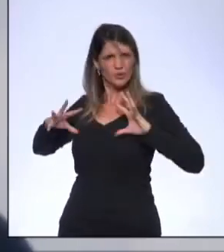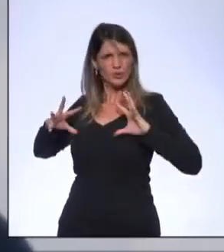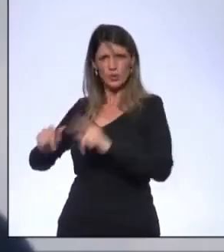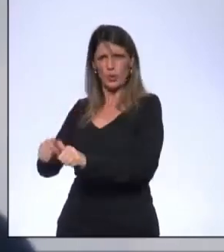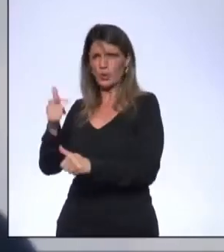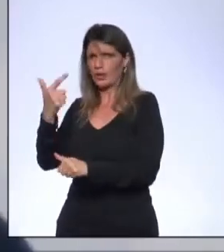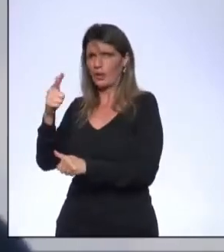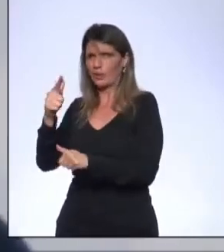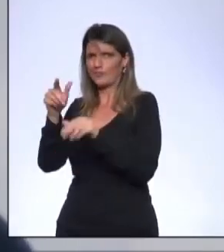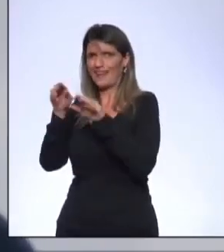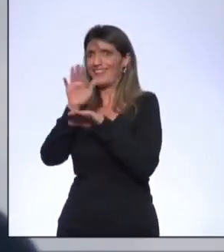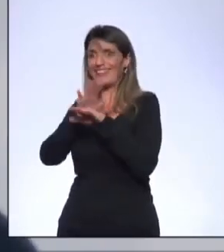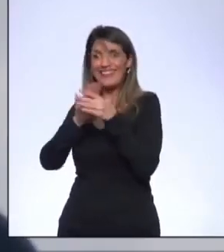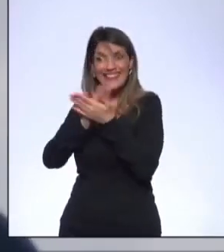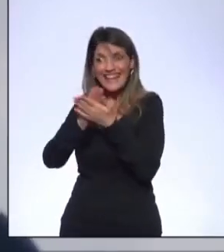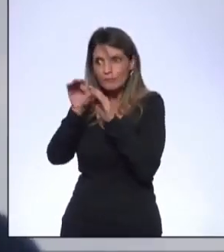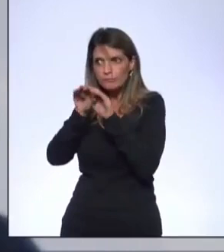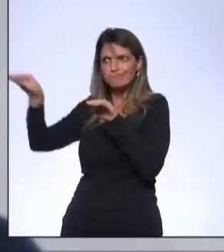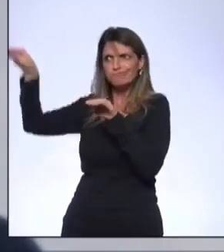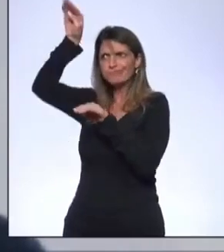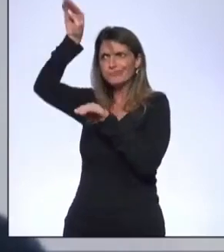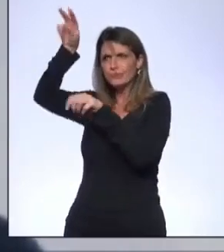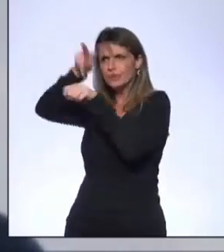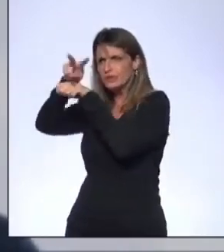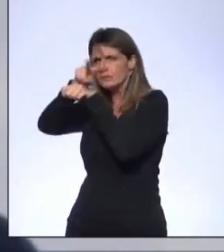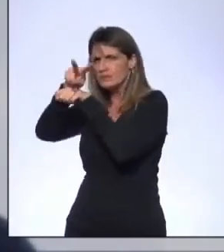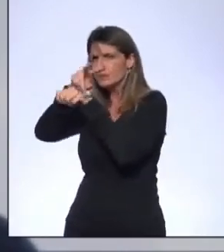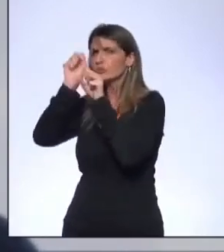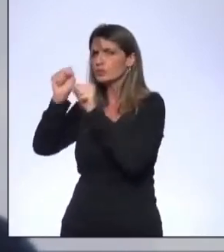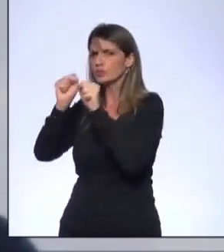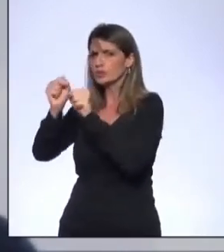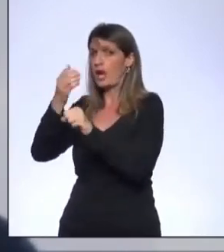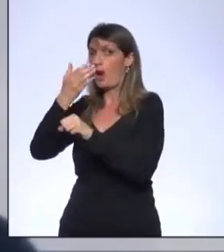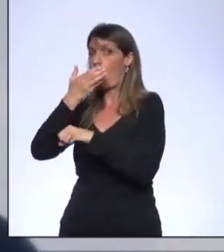órgão acima dele que fiscaliza esse poder, tende